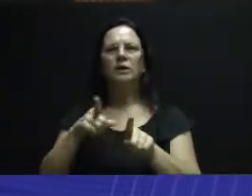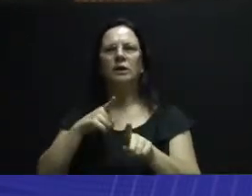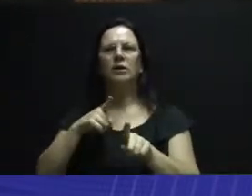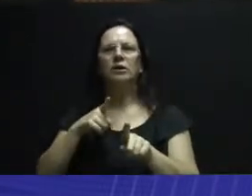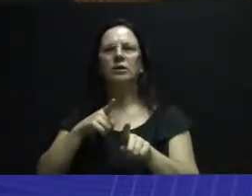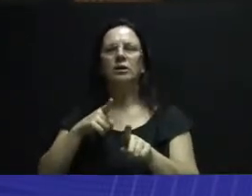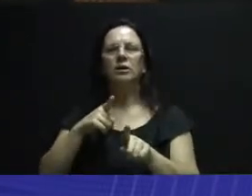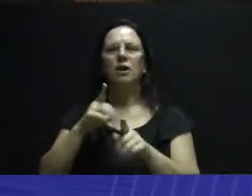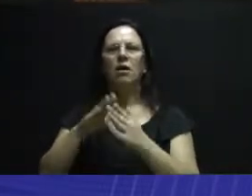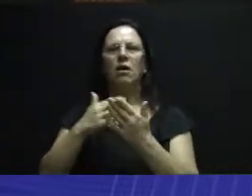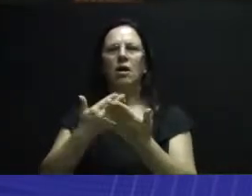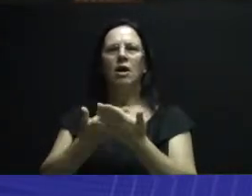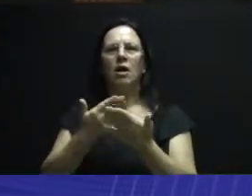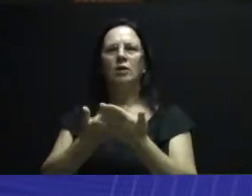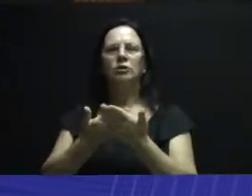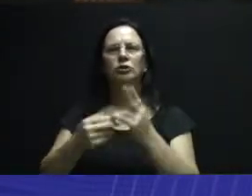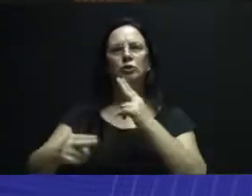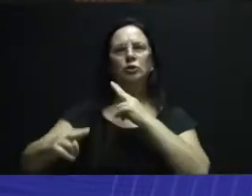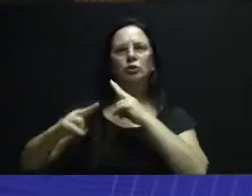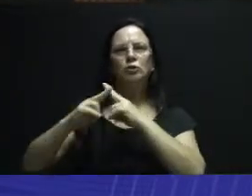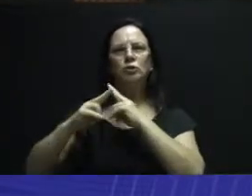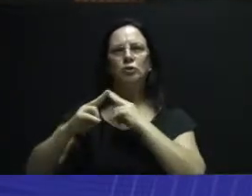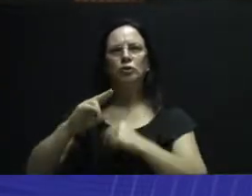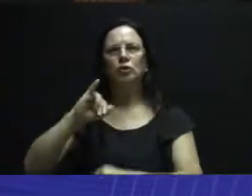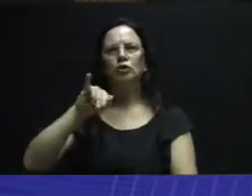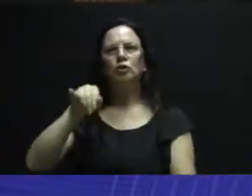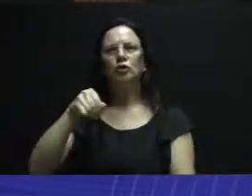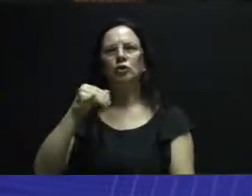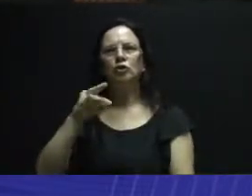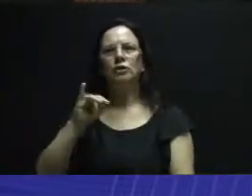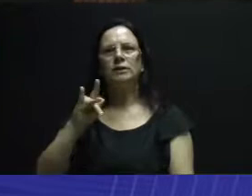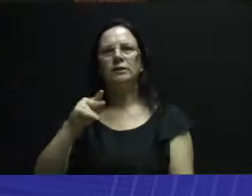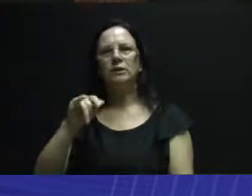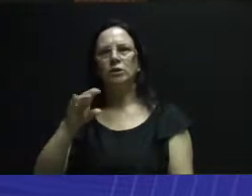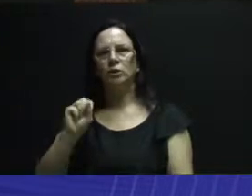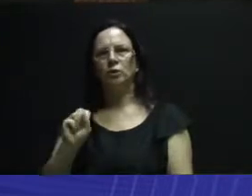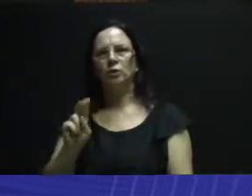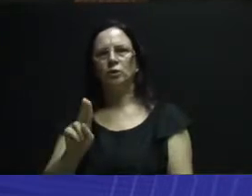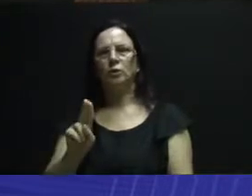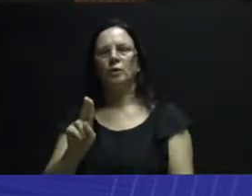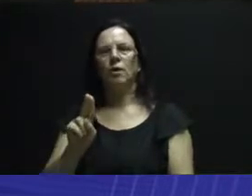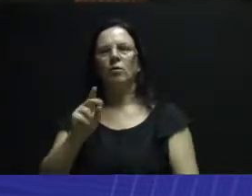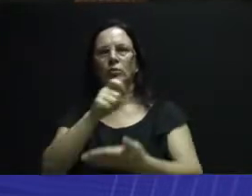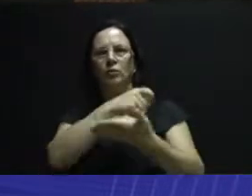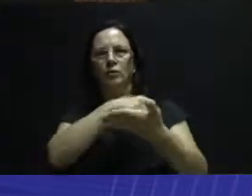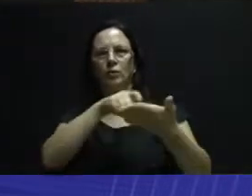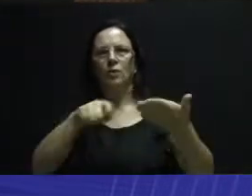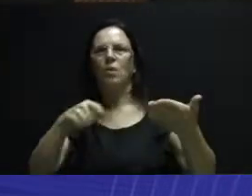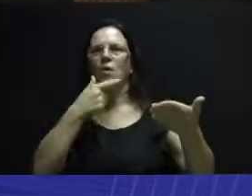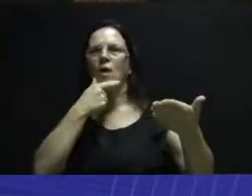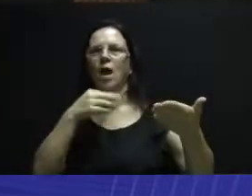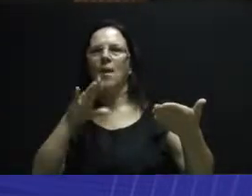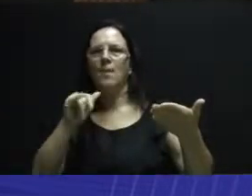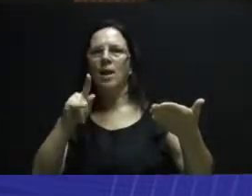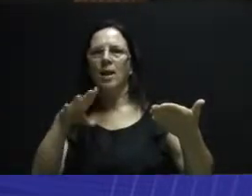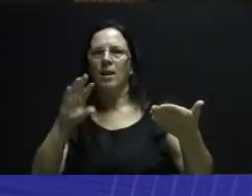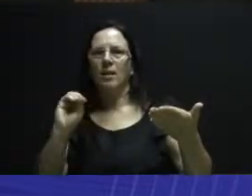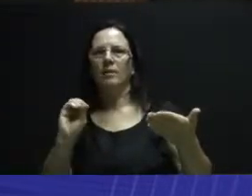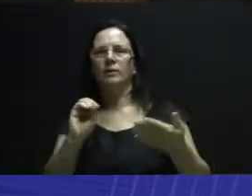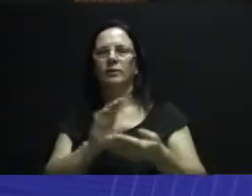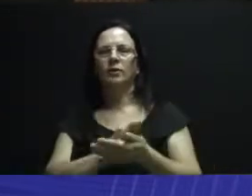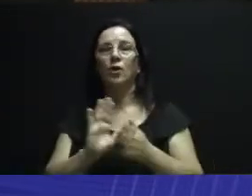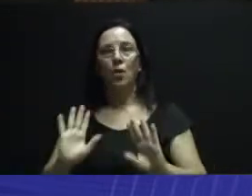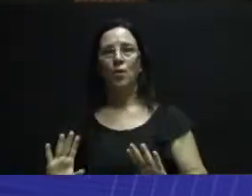jiu-jitsu e é faixa preta nesse esporte. Pelas razões descritas, Abelardo Tertuliano Sampaio